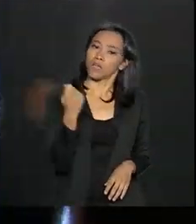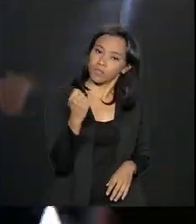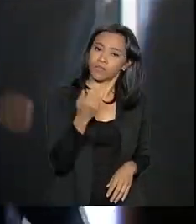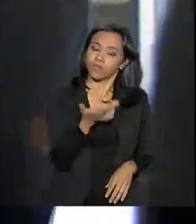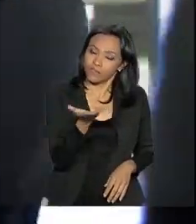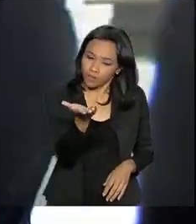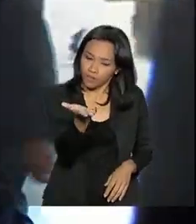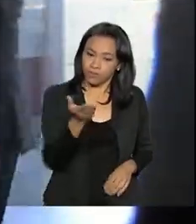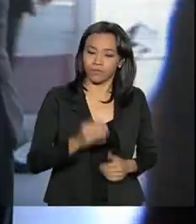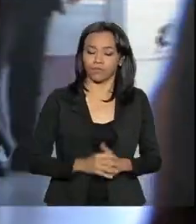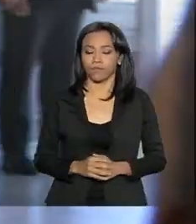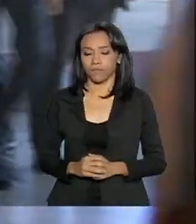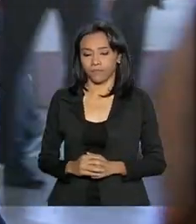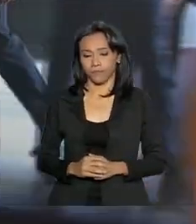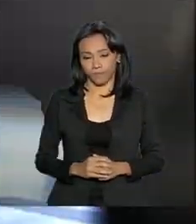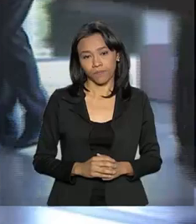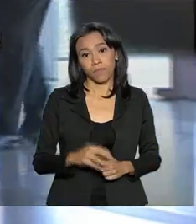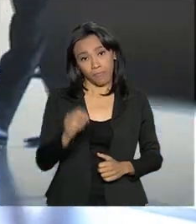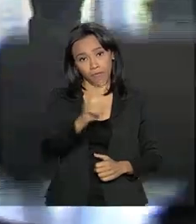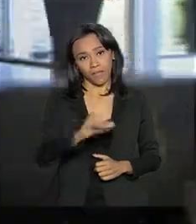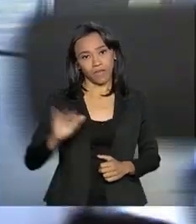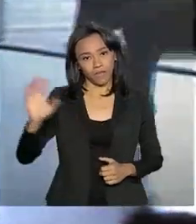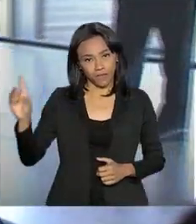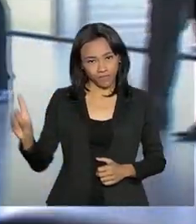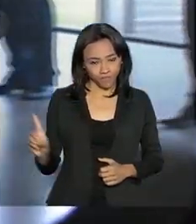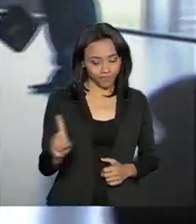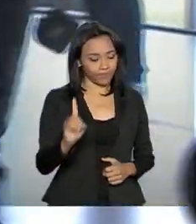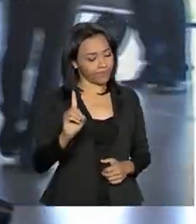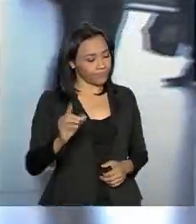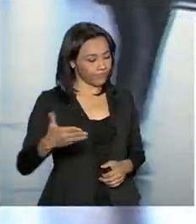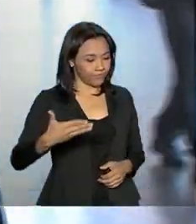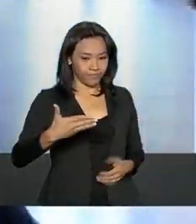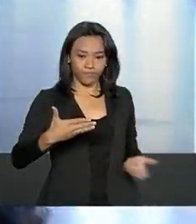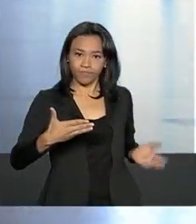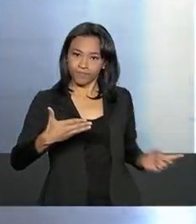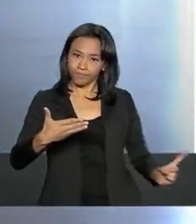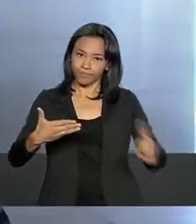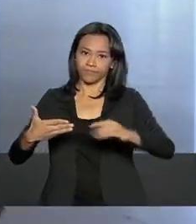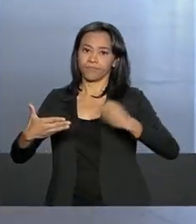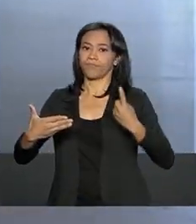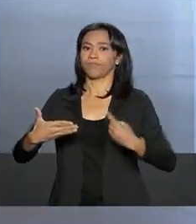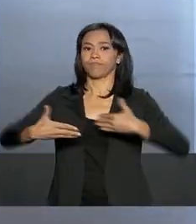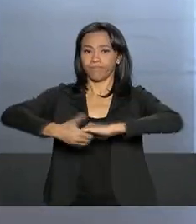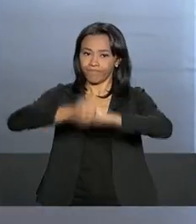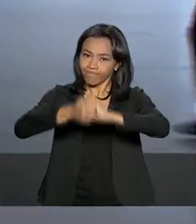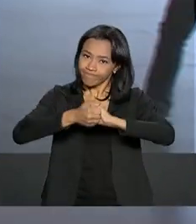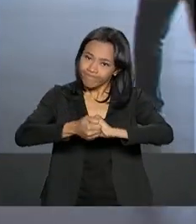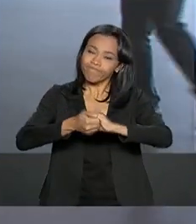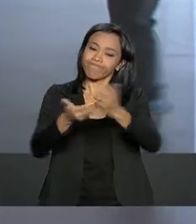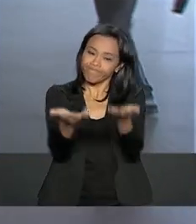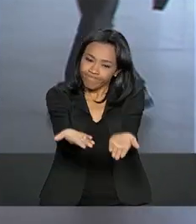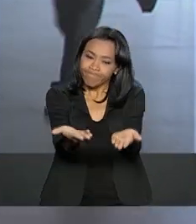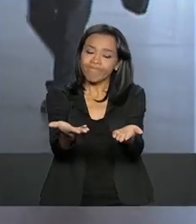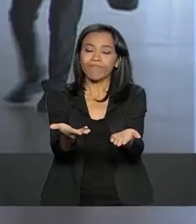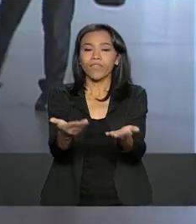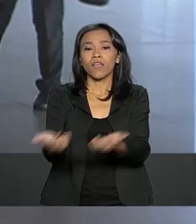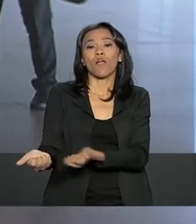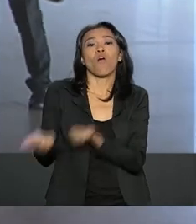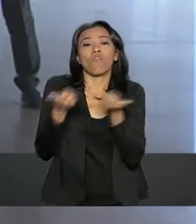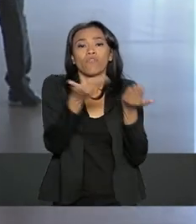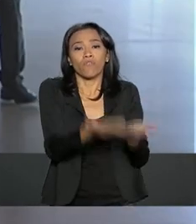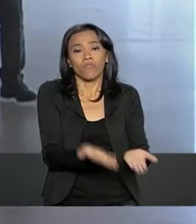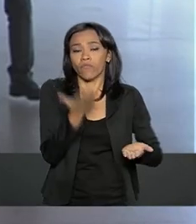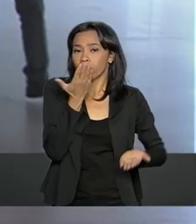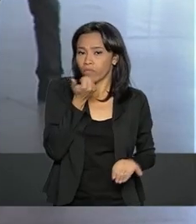das Relações Exteriores. Ele vai ser recebido pelo presidente Jair Bolsonaro, que oferece um almoço